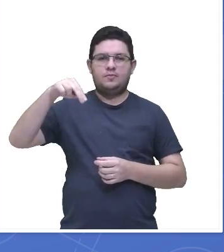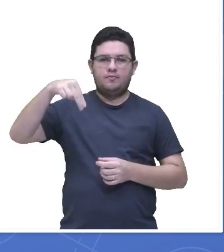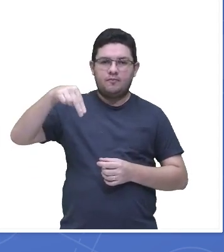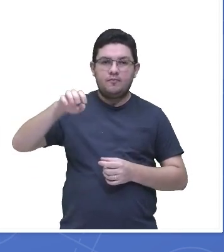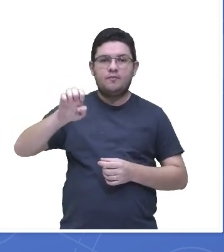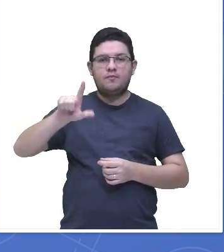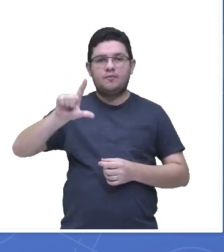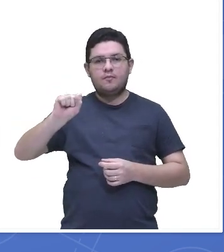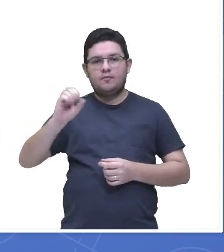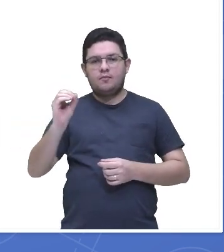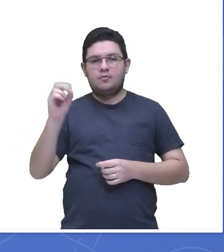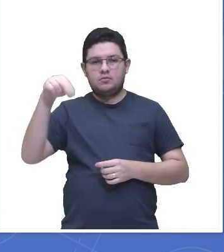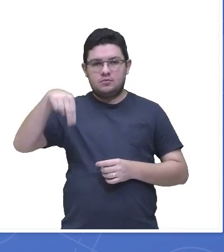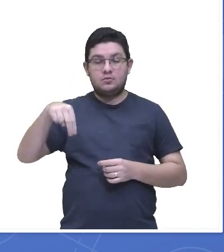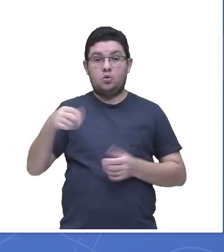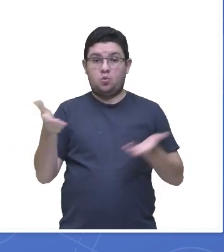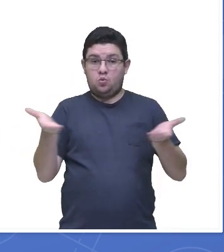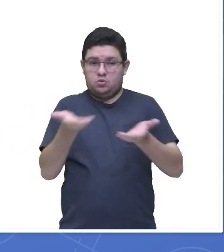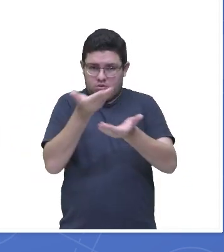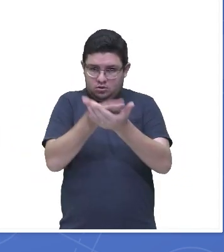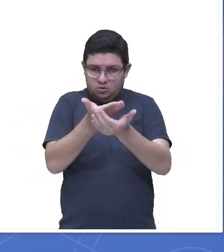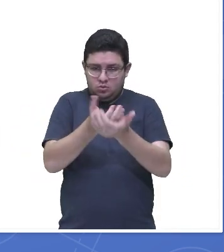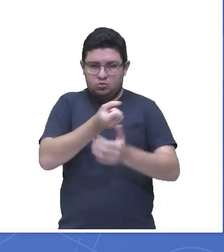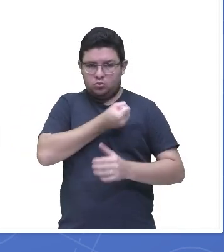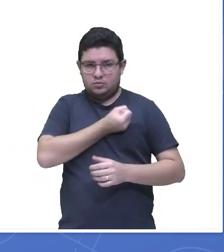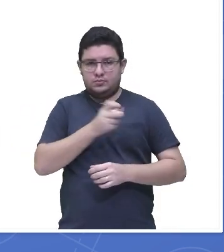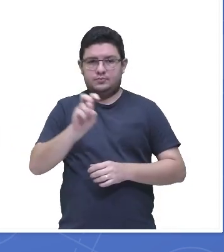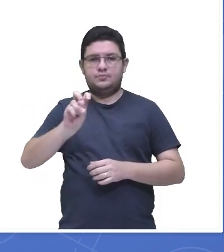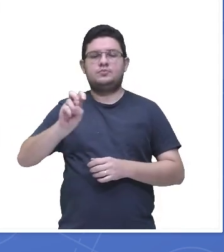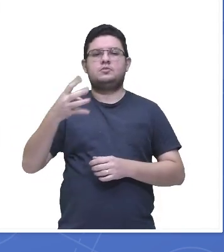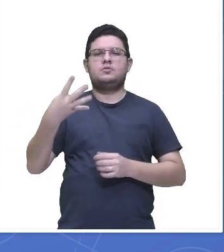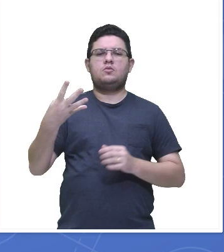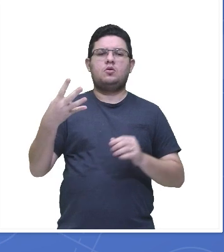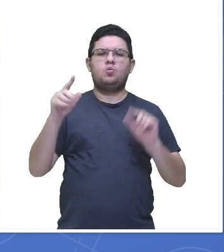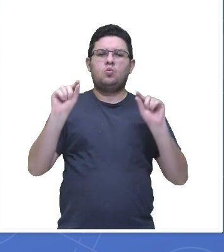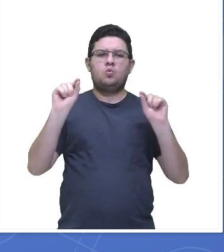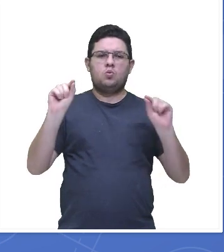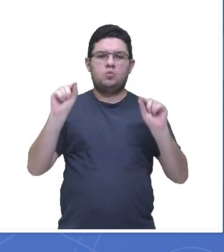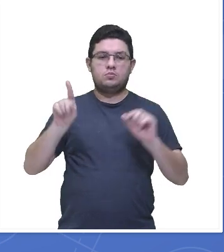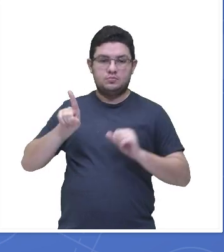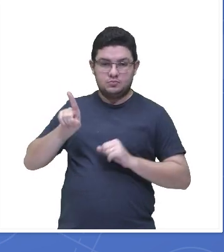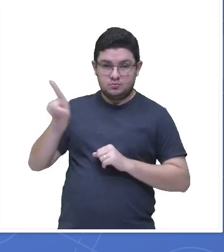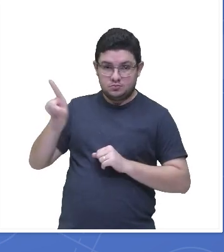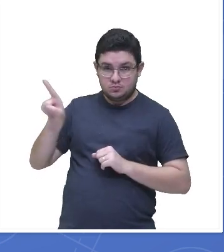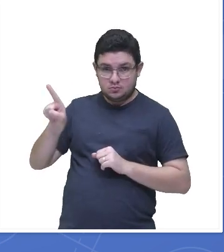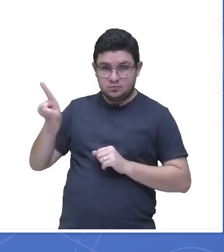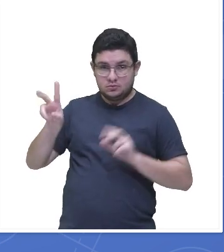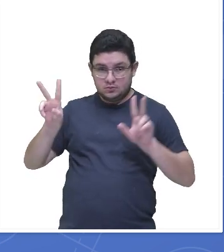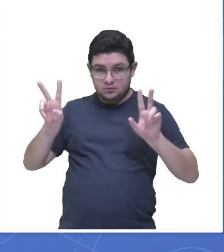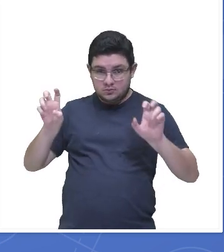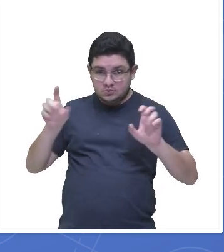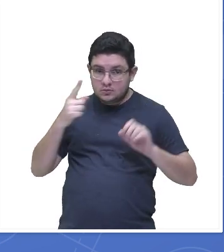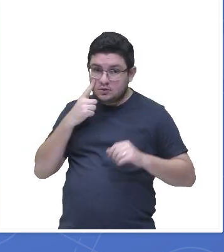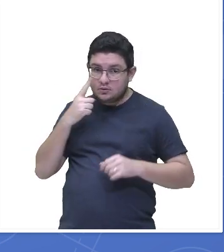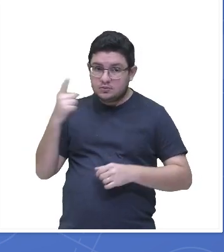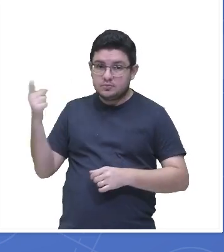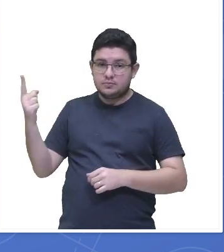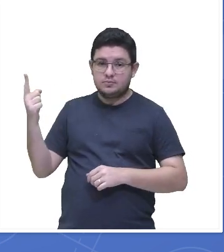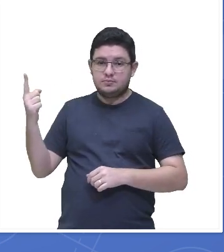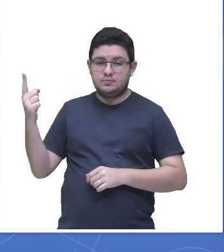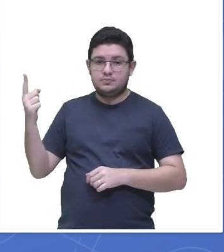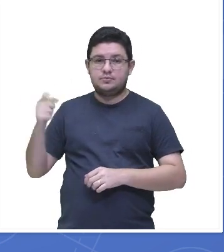nossa aula número 54. Essa aula vai falar sobre termologia. Falamos sobre calorimetria nessa